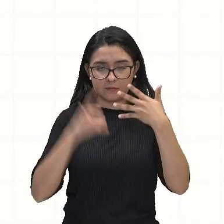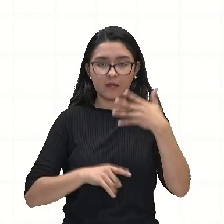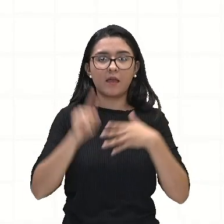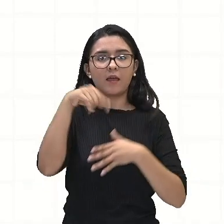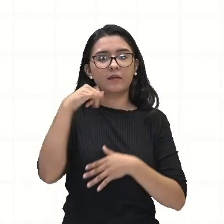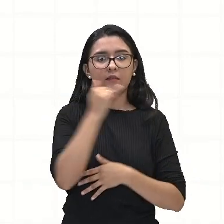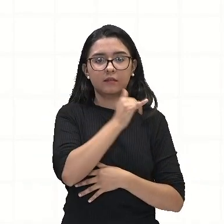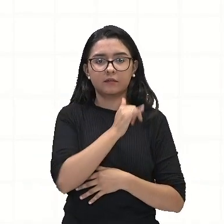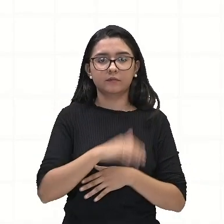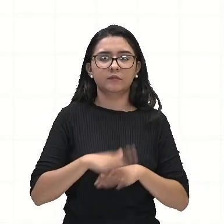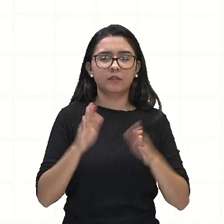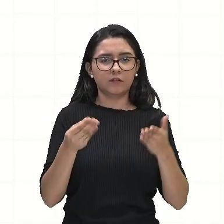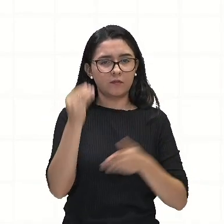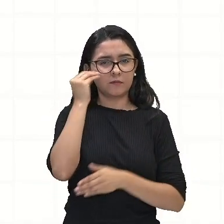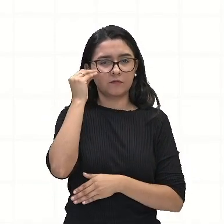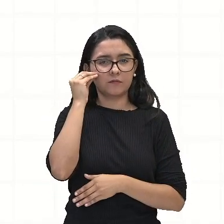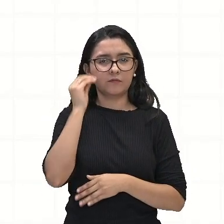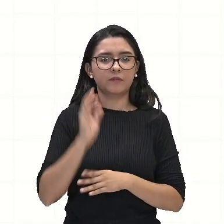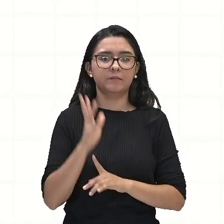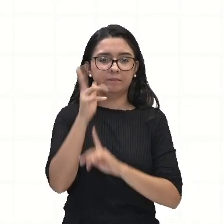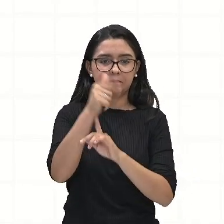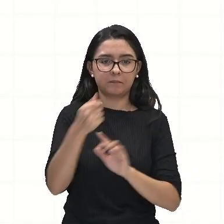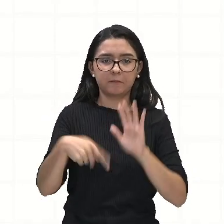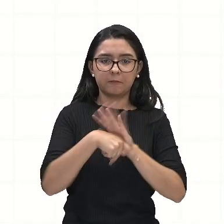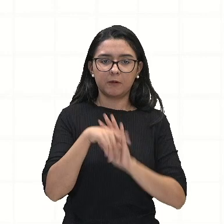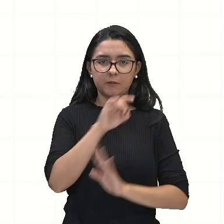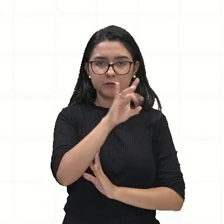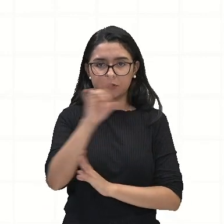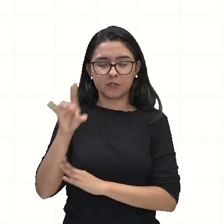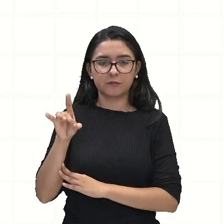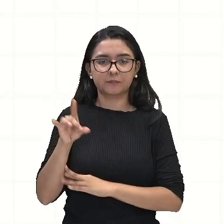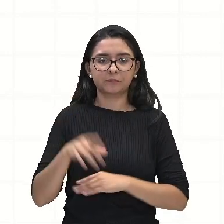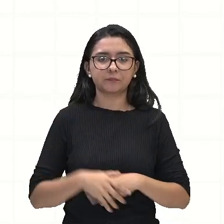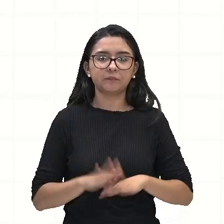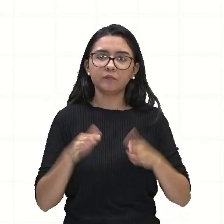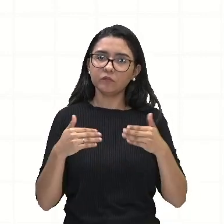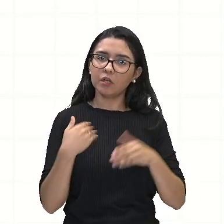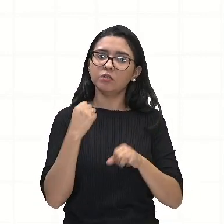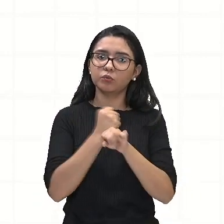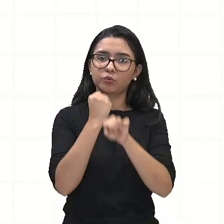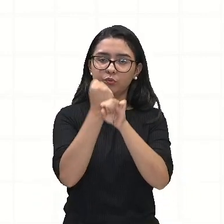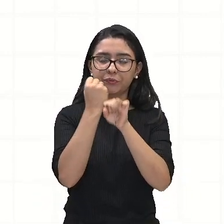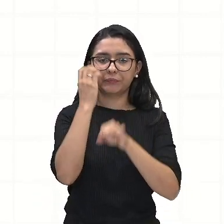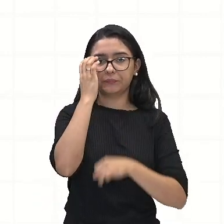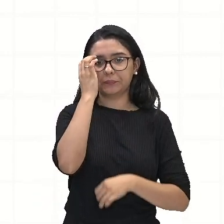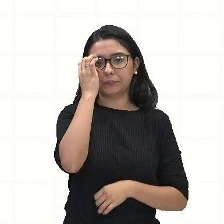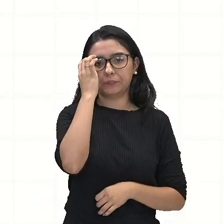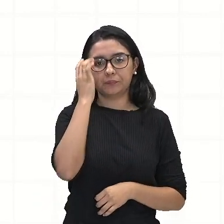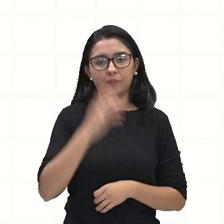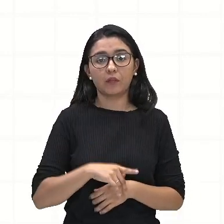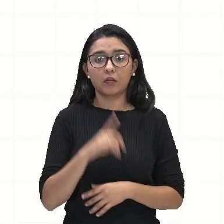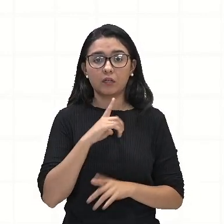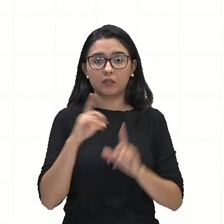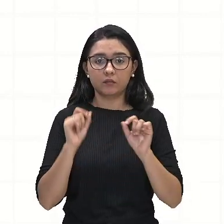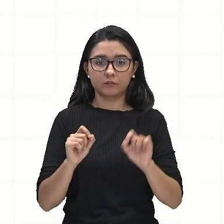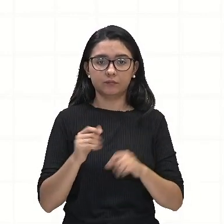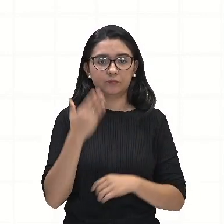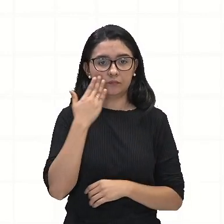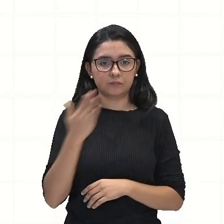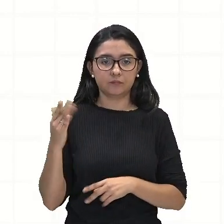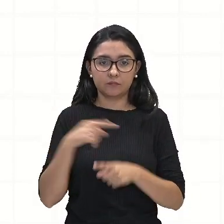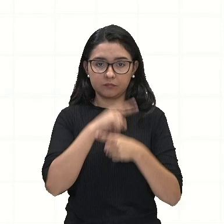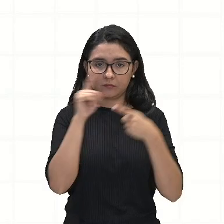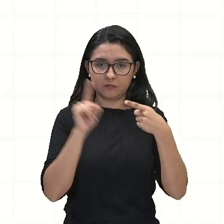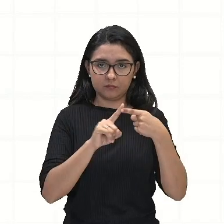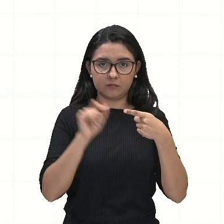observar algumas dessas obras, né, que eles acabaram ali desenvolvendo. Temos aqui a fachada da